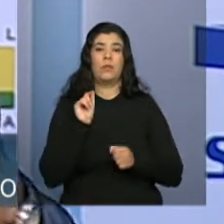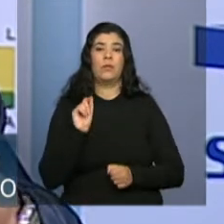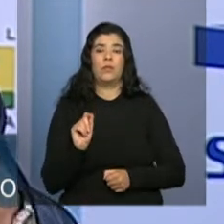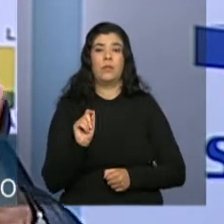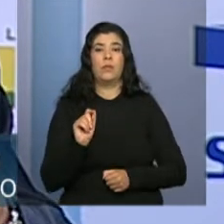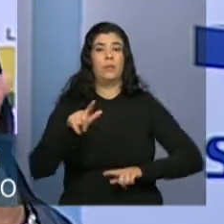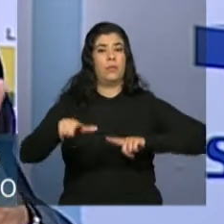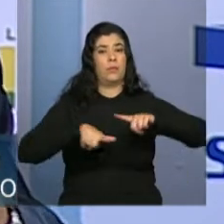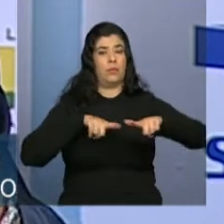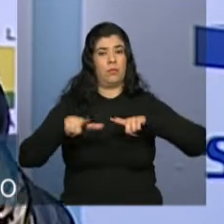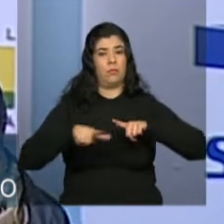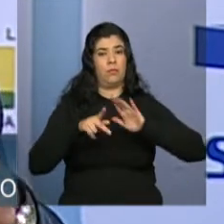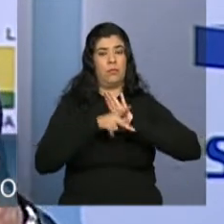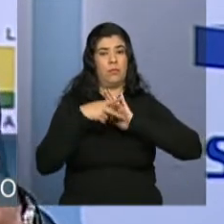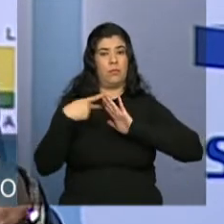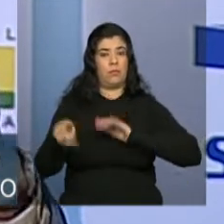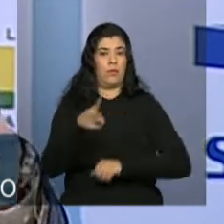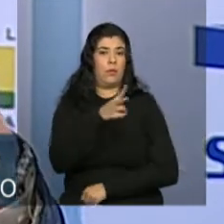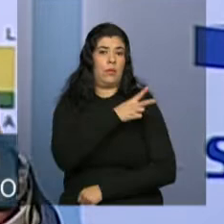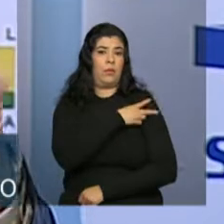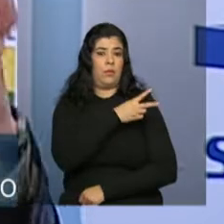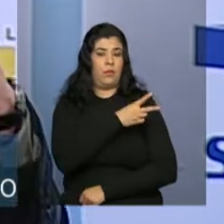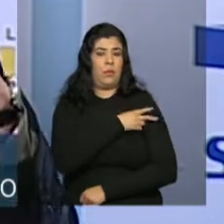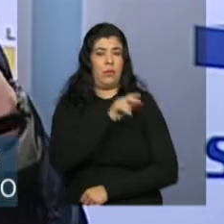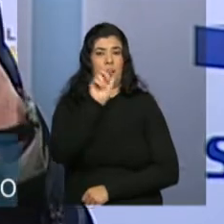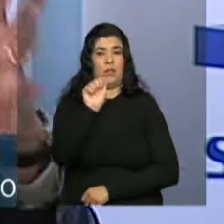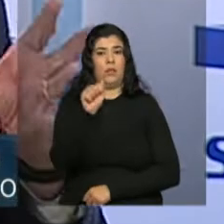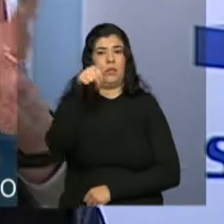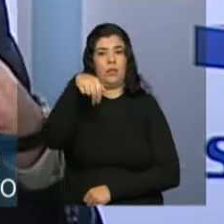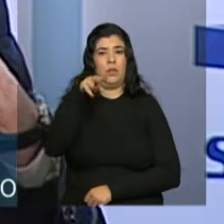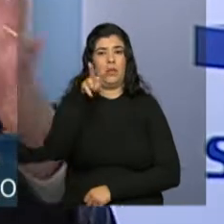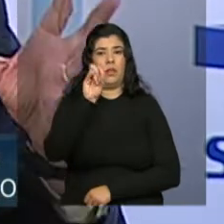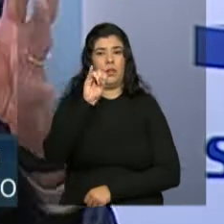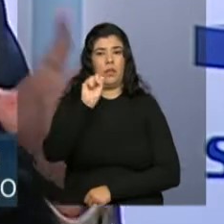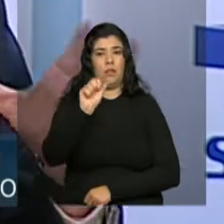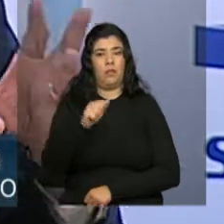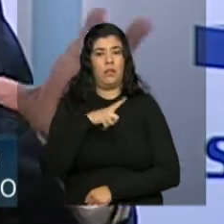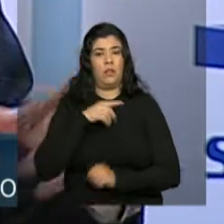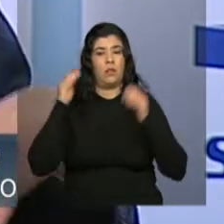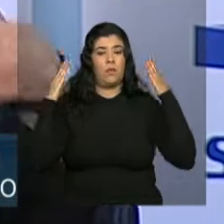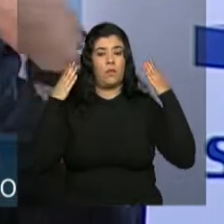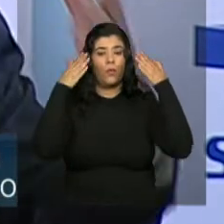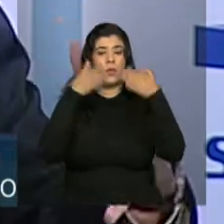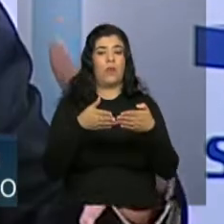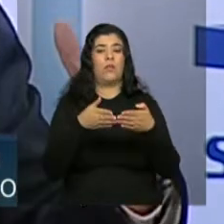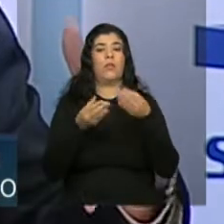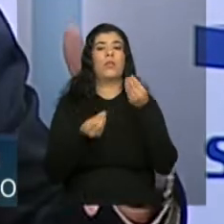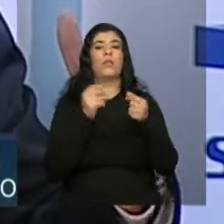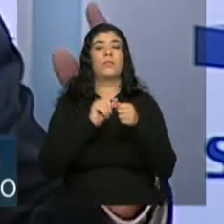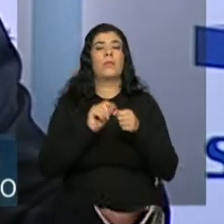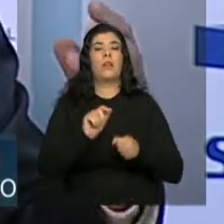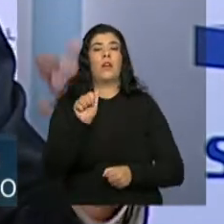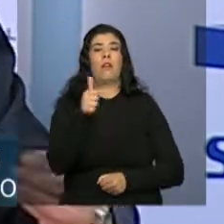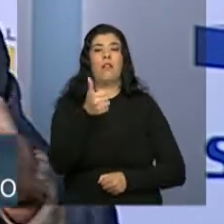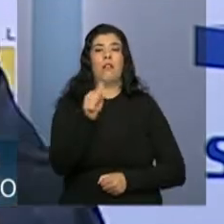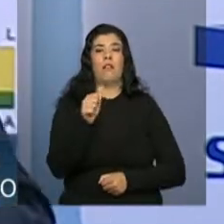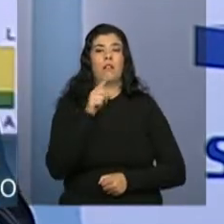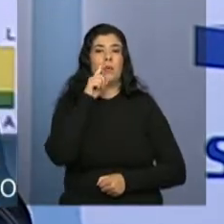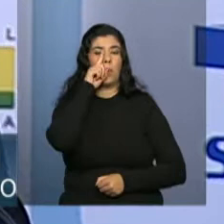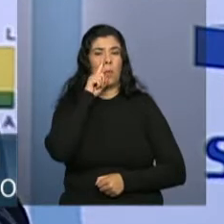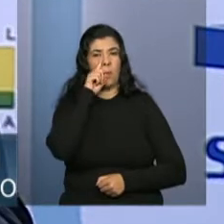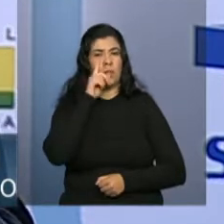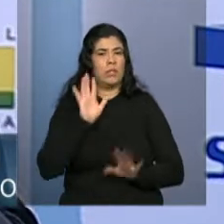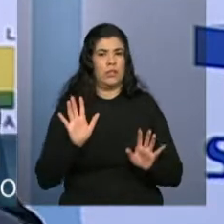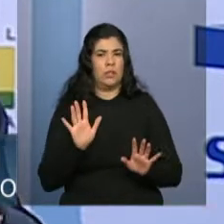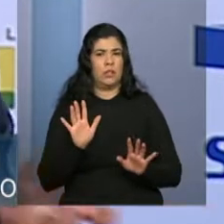que o trabalho né do século de lã viva seja exatamente muito focado pela avaliação de risco efetivo e não